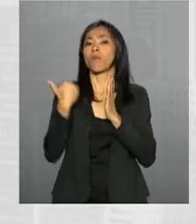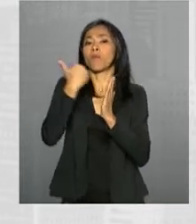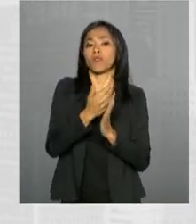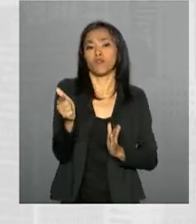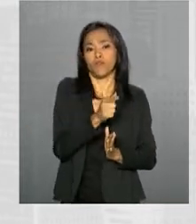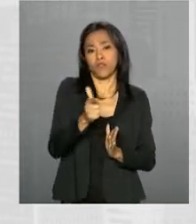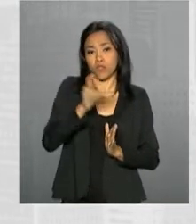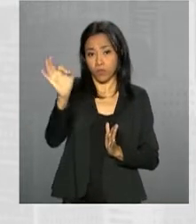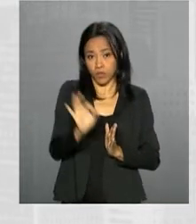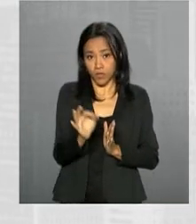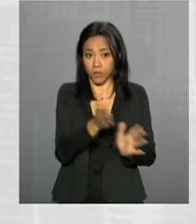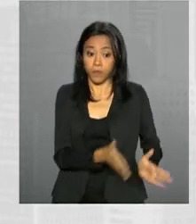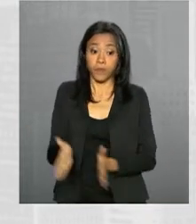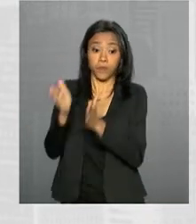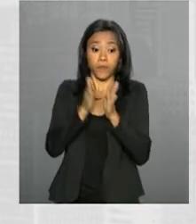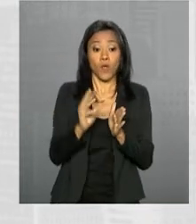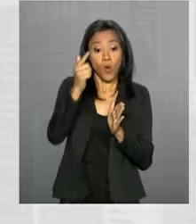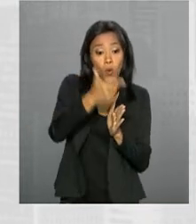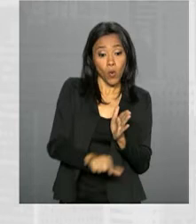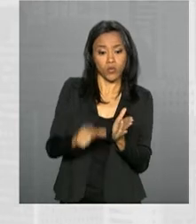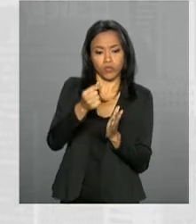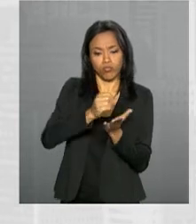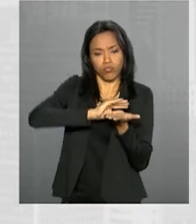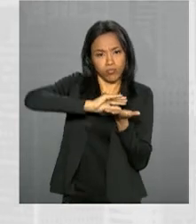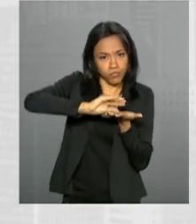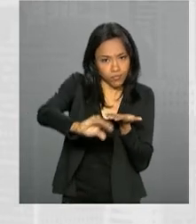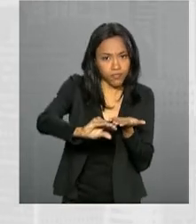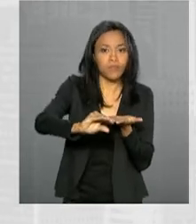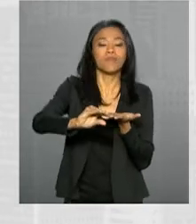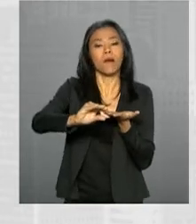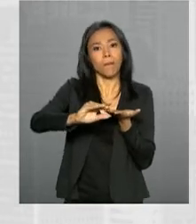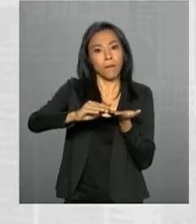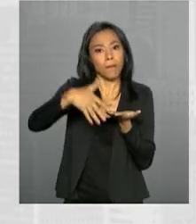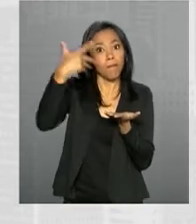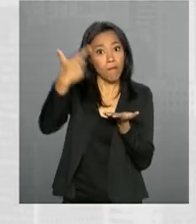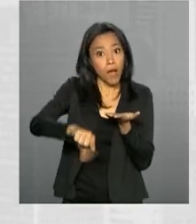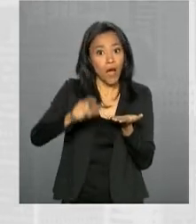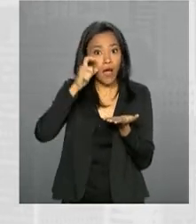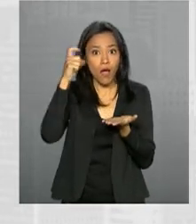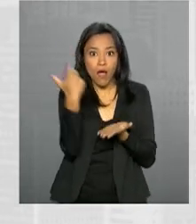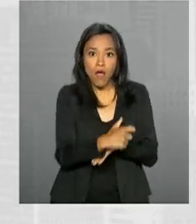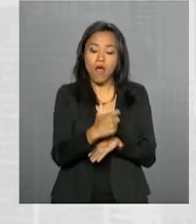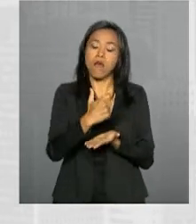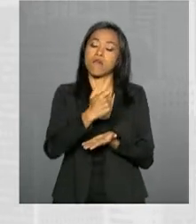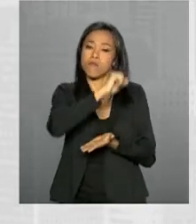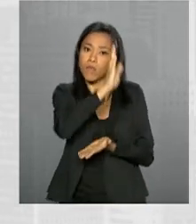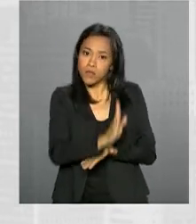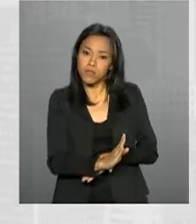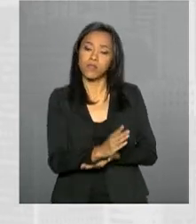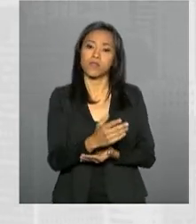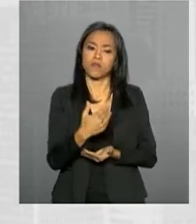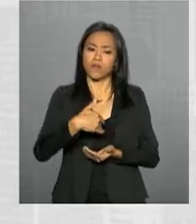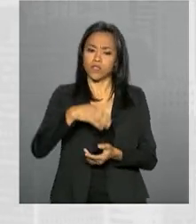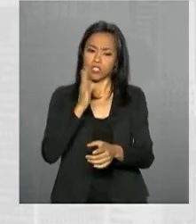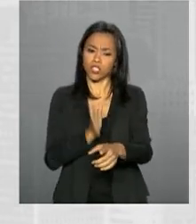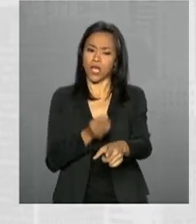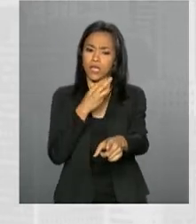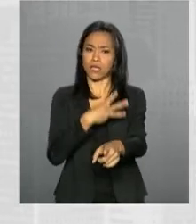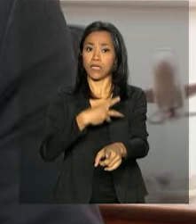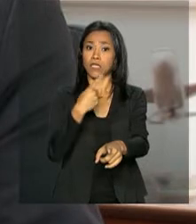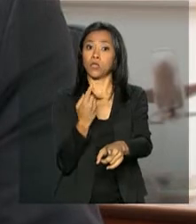externos chilenos no mundo estão em território brasileiro já são mais de 31 bilhões de